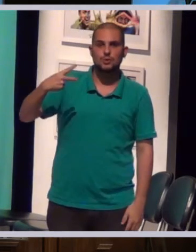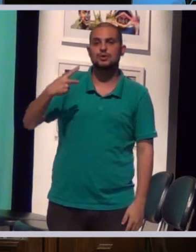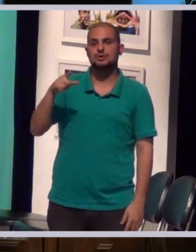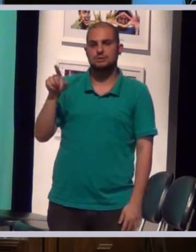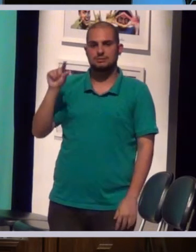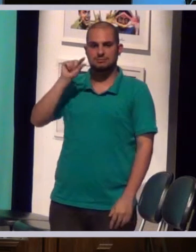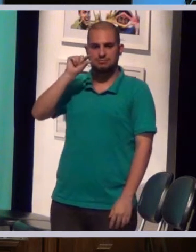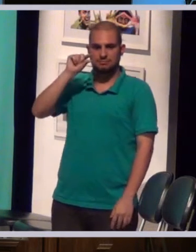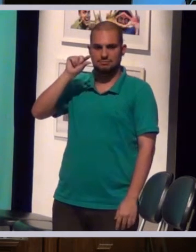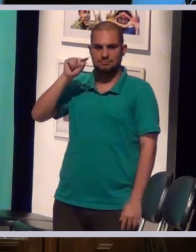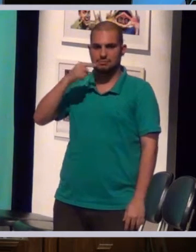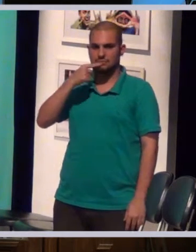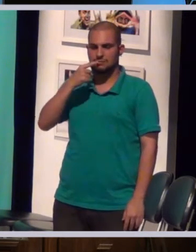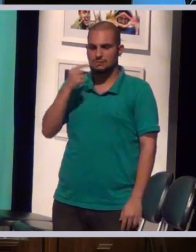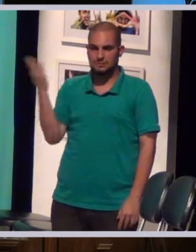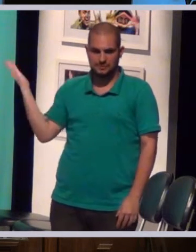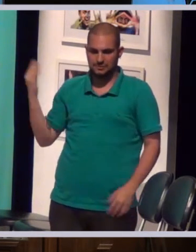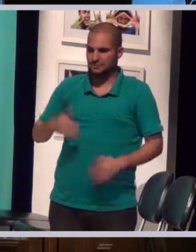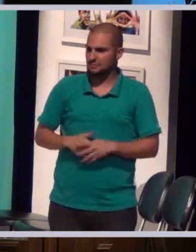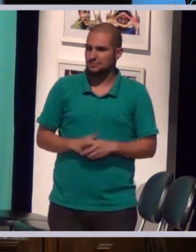ali.